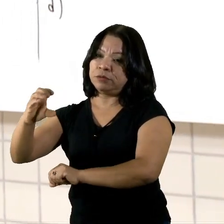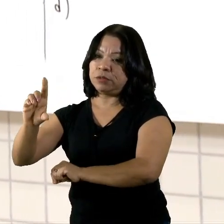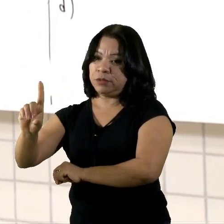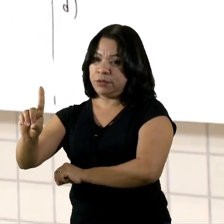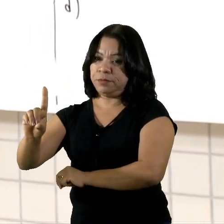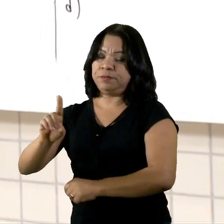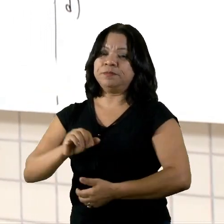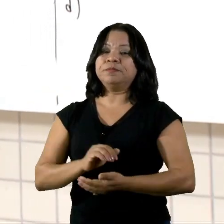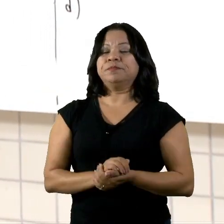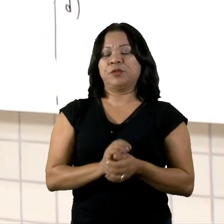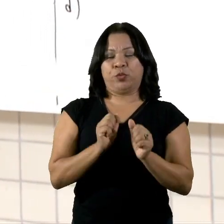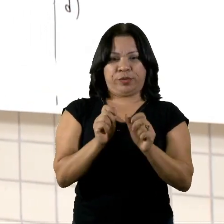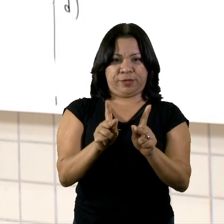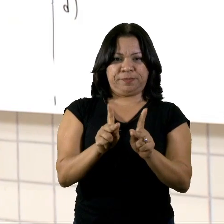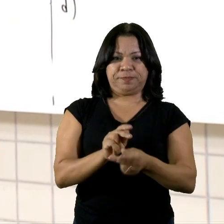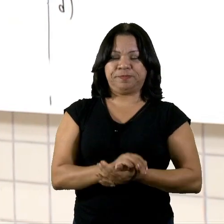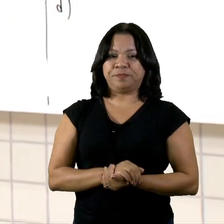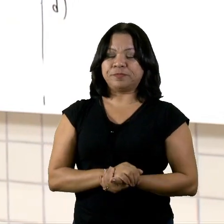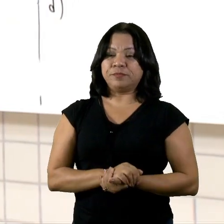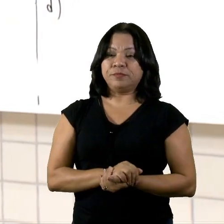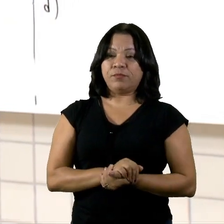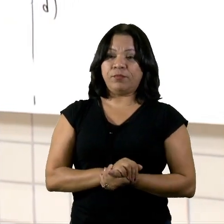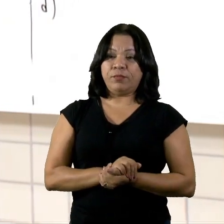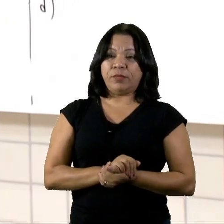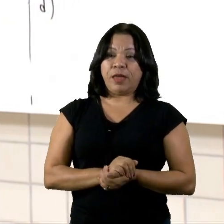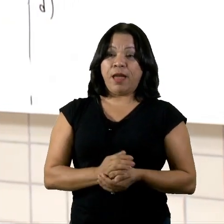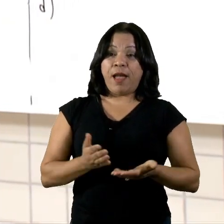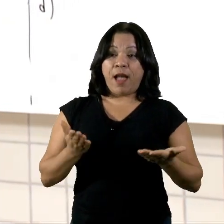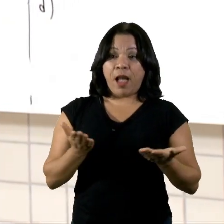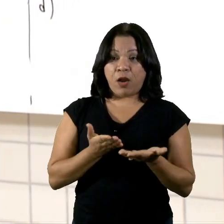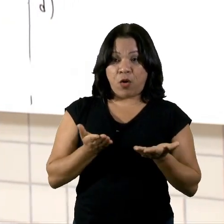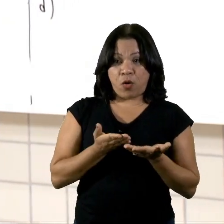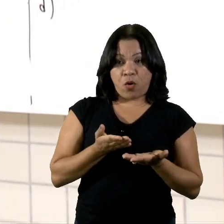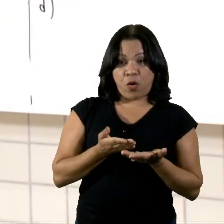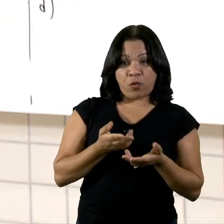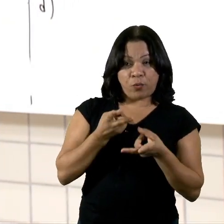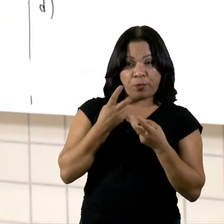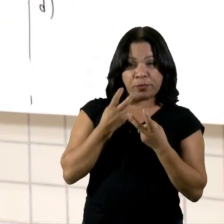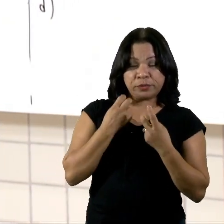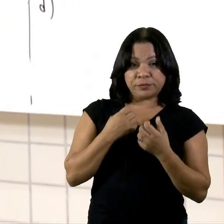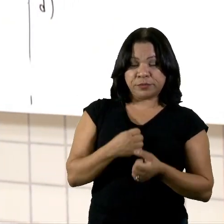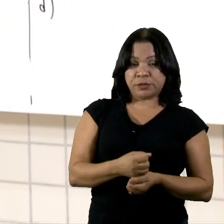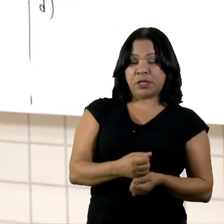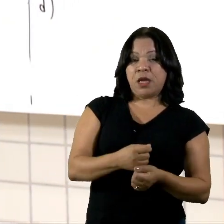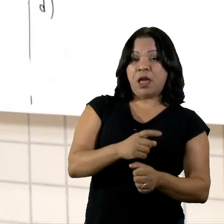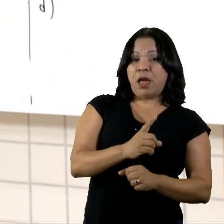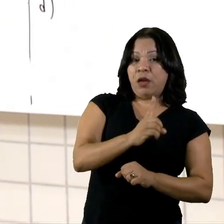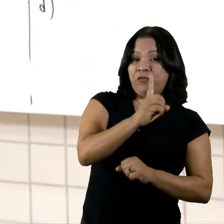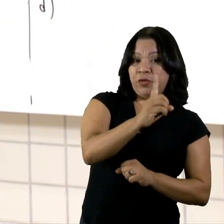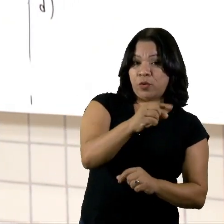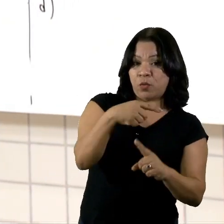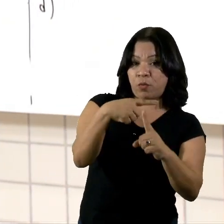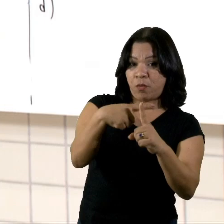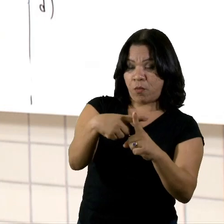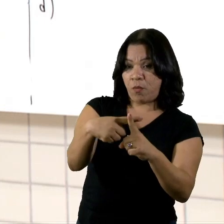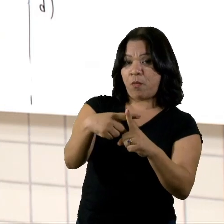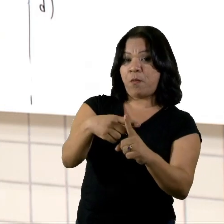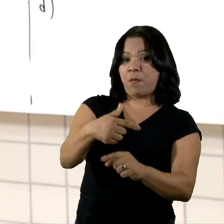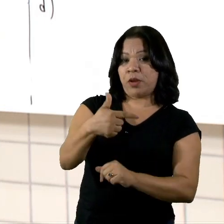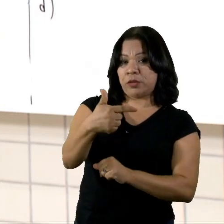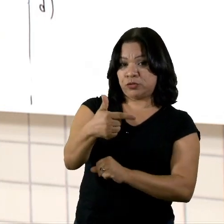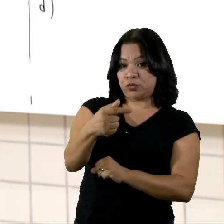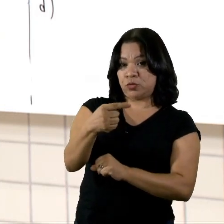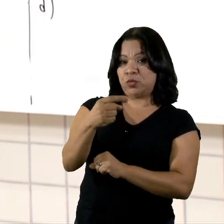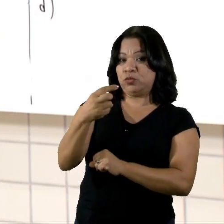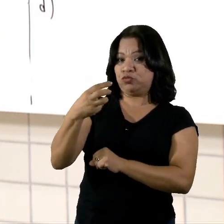ok? Agora, observe o que, é que nós vamos fazer. 1 mais 2 são 3.